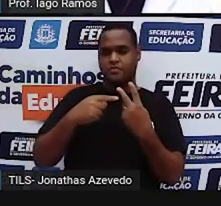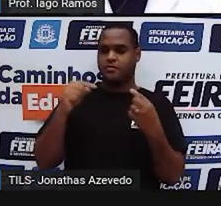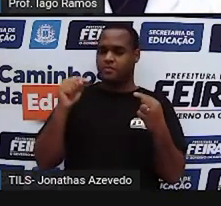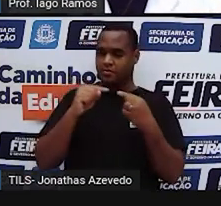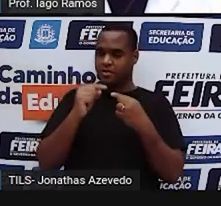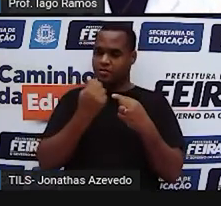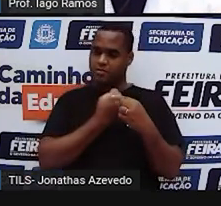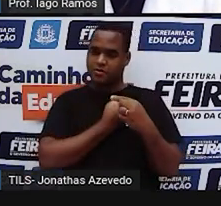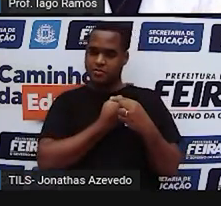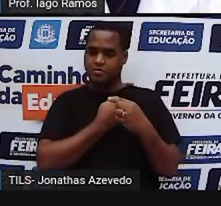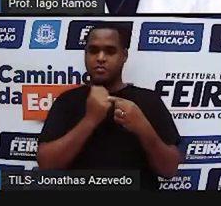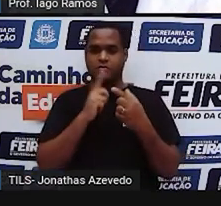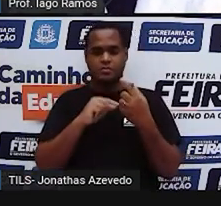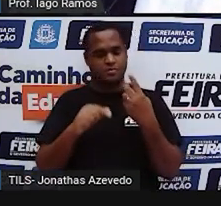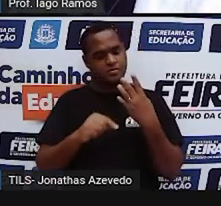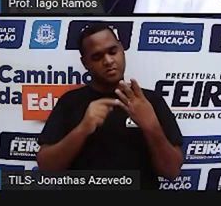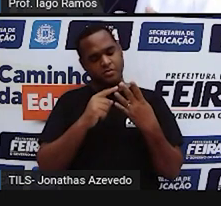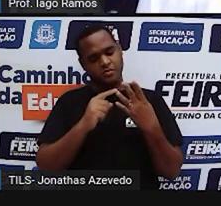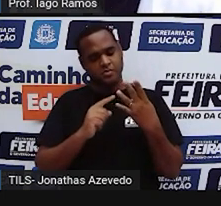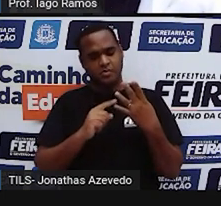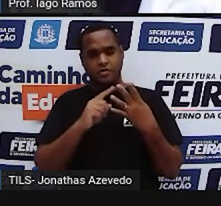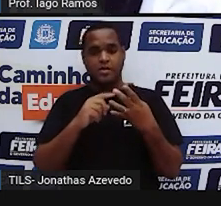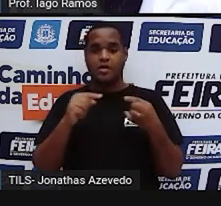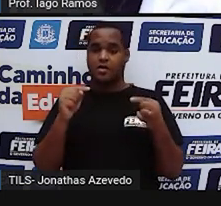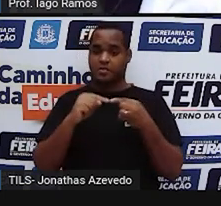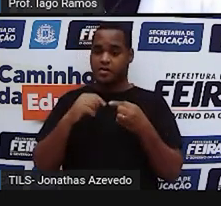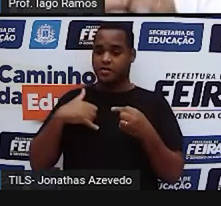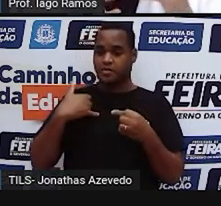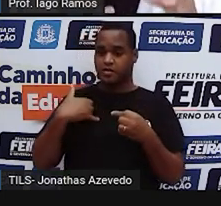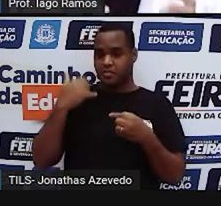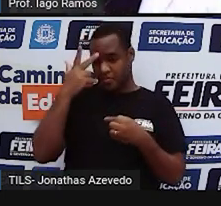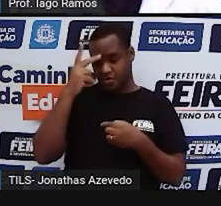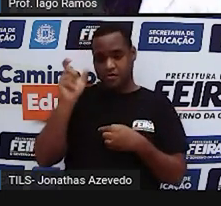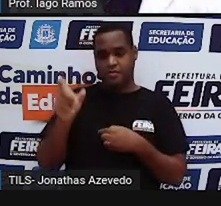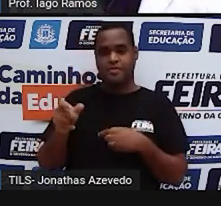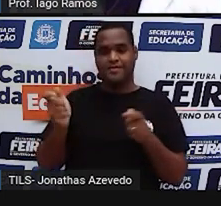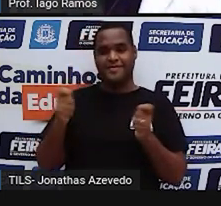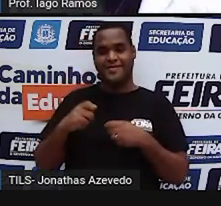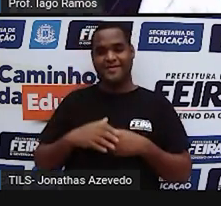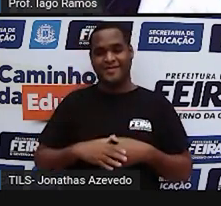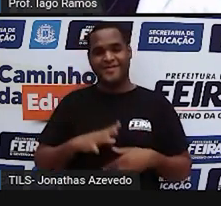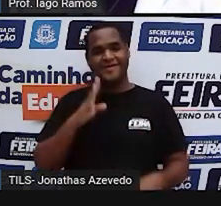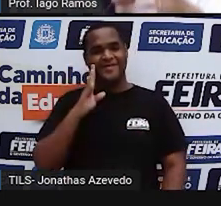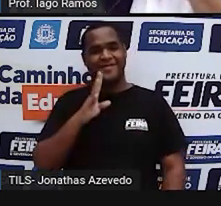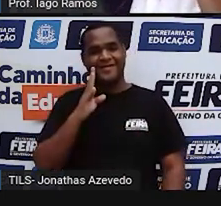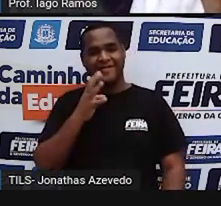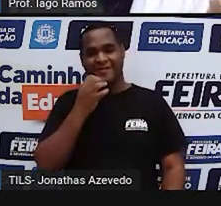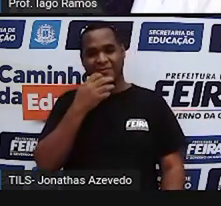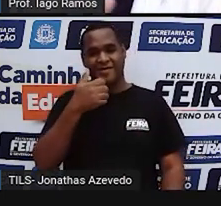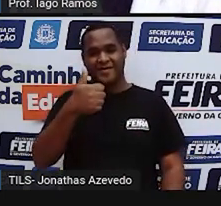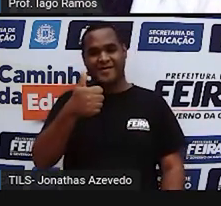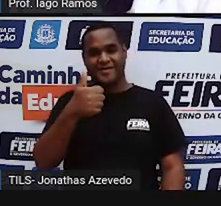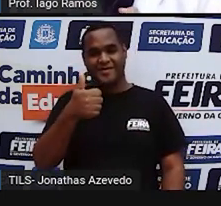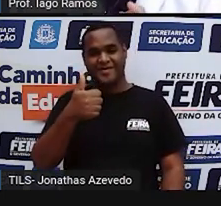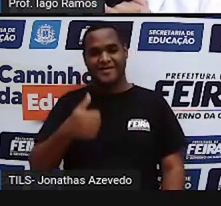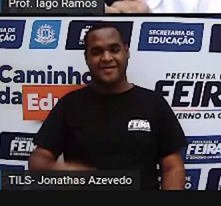a ver com o número que a pessoa calça os dois últimos tem a ver com a idade da pessoa olha só que bacana